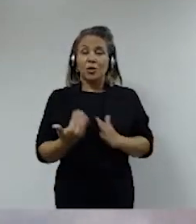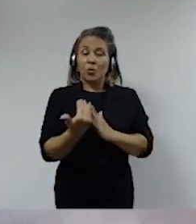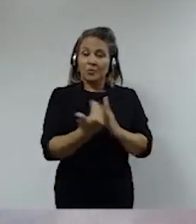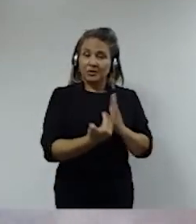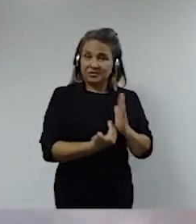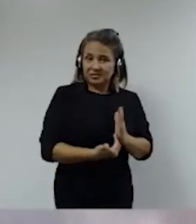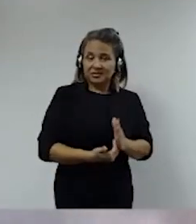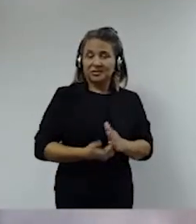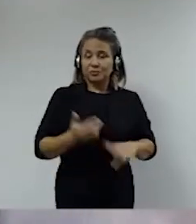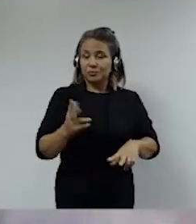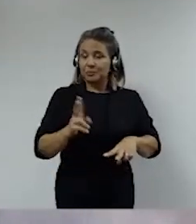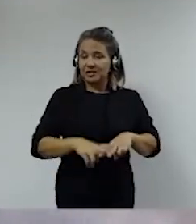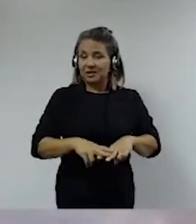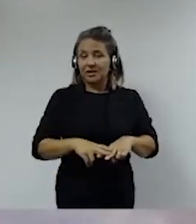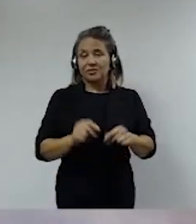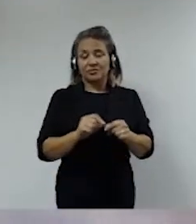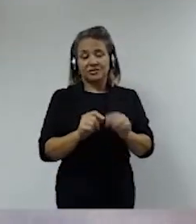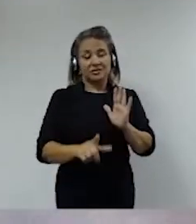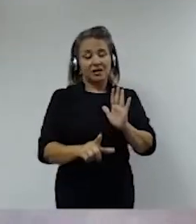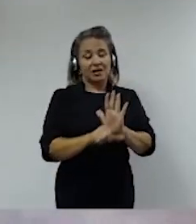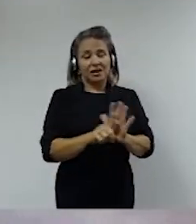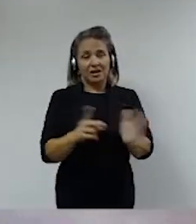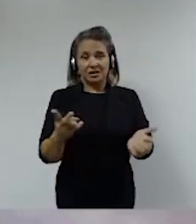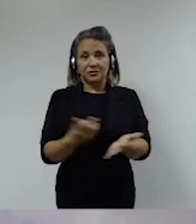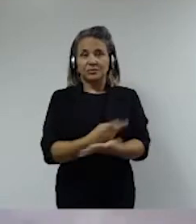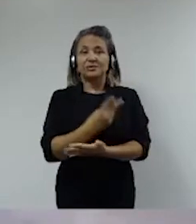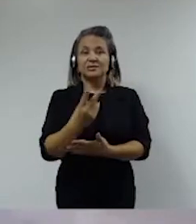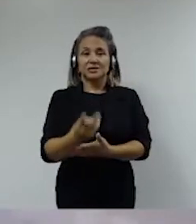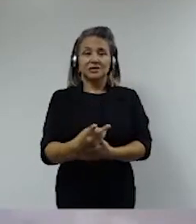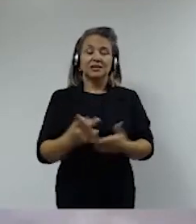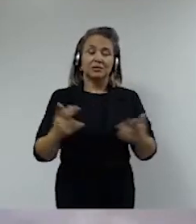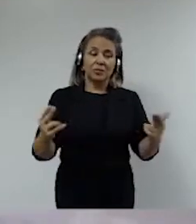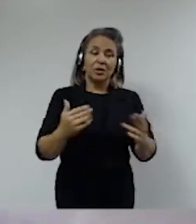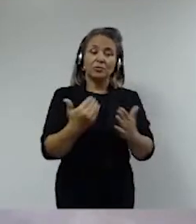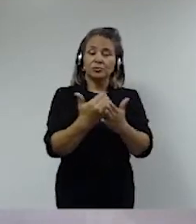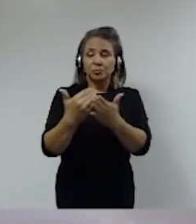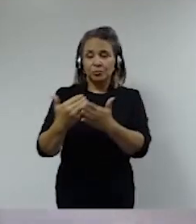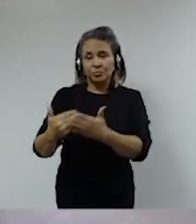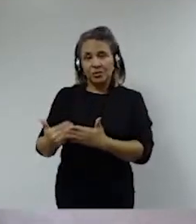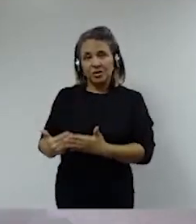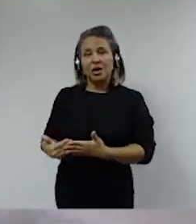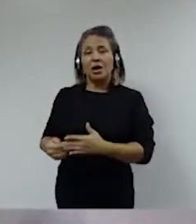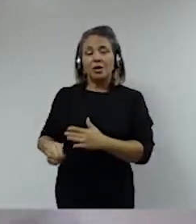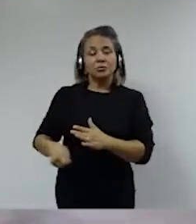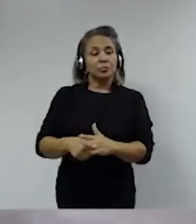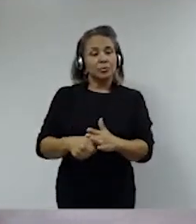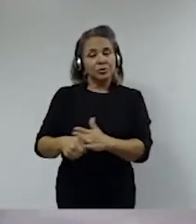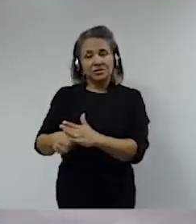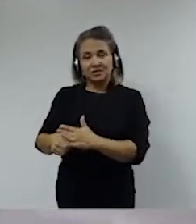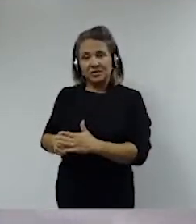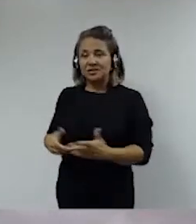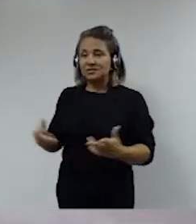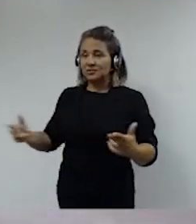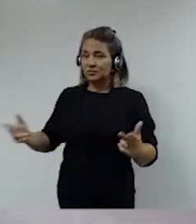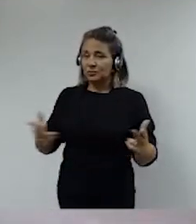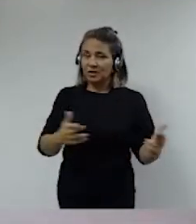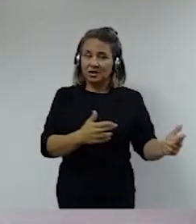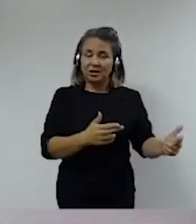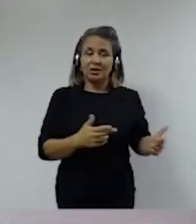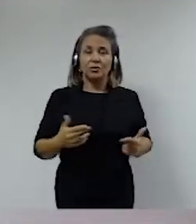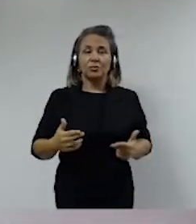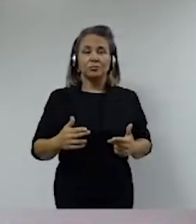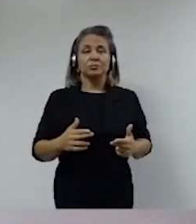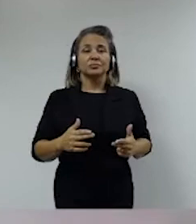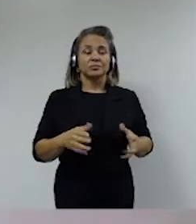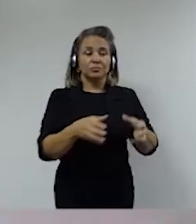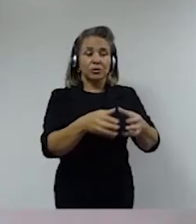penal, evidentemente, como é a função do processo civil aplicar a lei civil e do processo do trabalho aplicar a legislação trabalhista, né? O